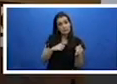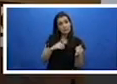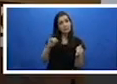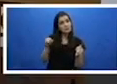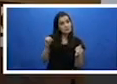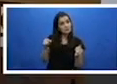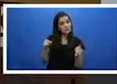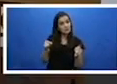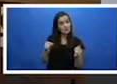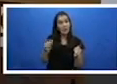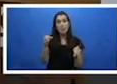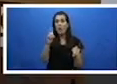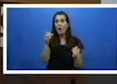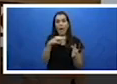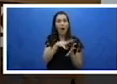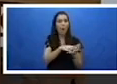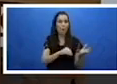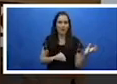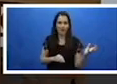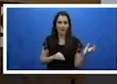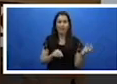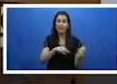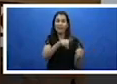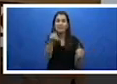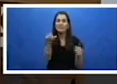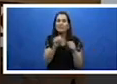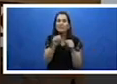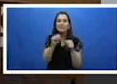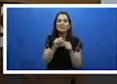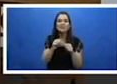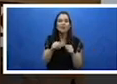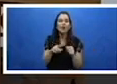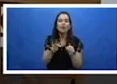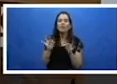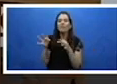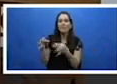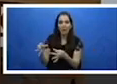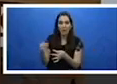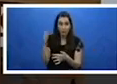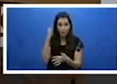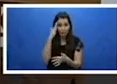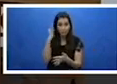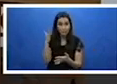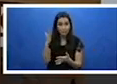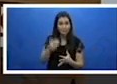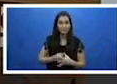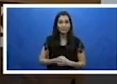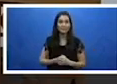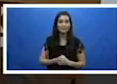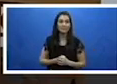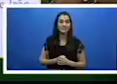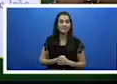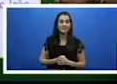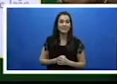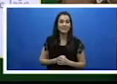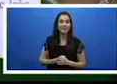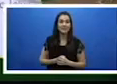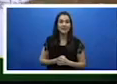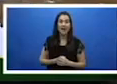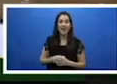não é cópia. Você vai criar o finalzinho da fábula. Então, vamos lá. Ó, nele,